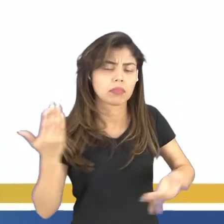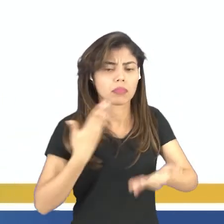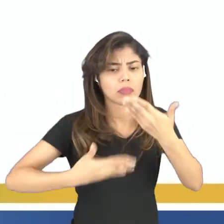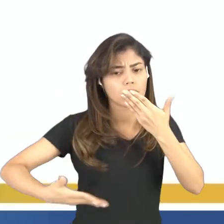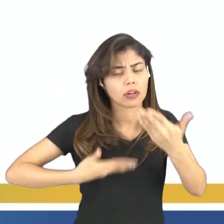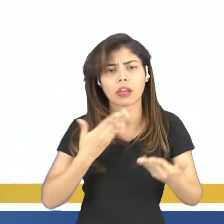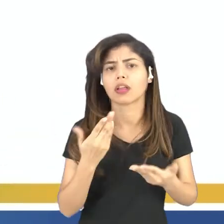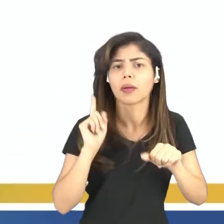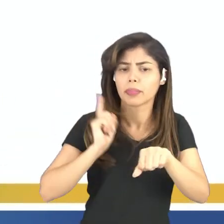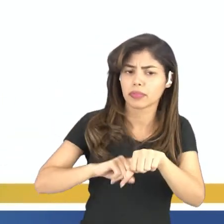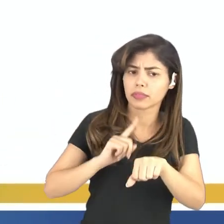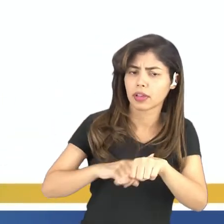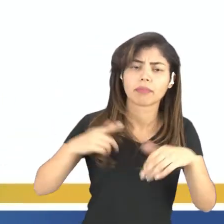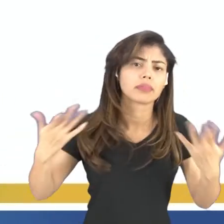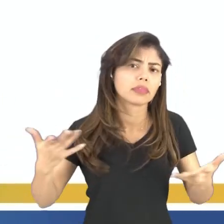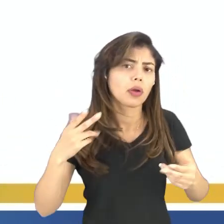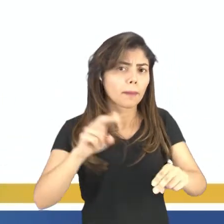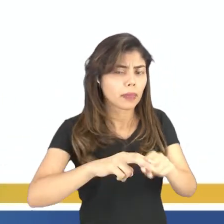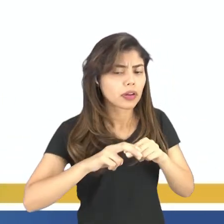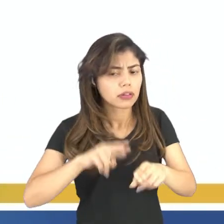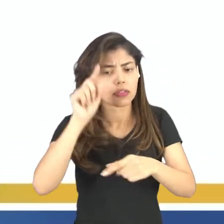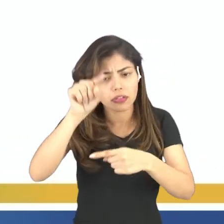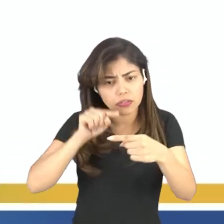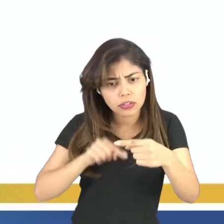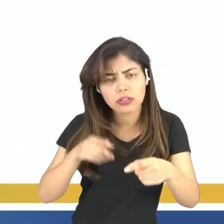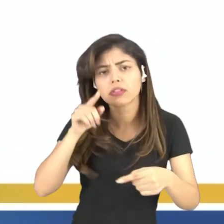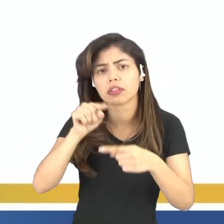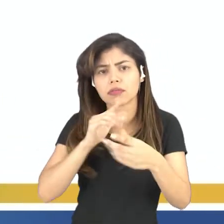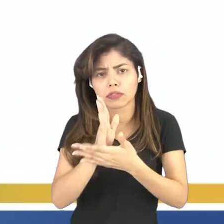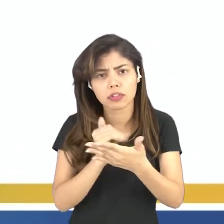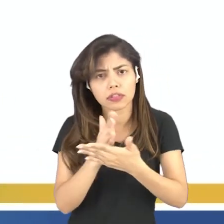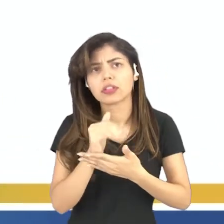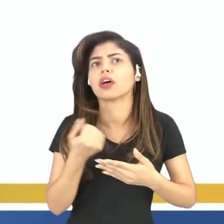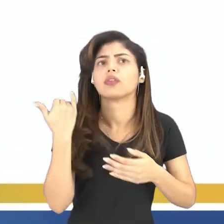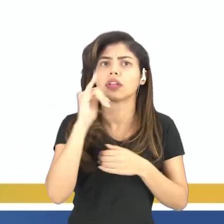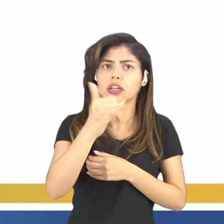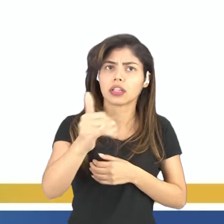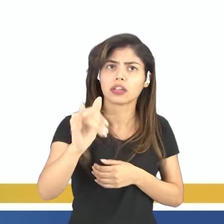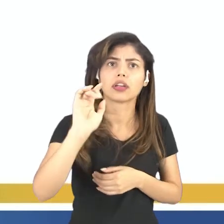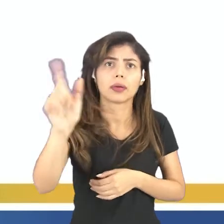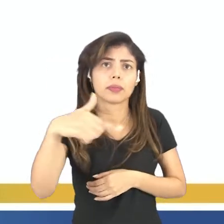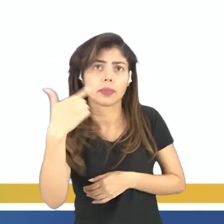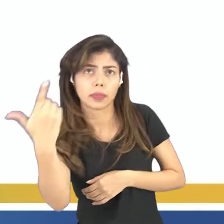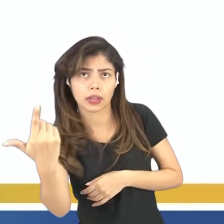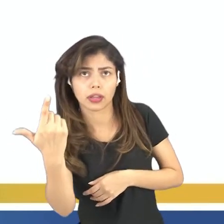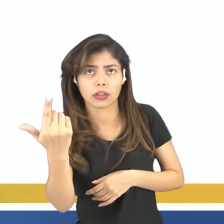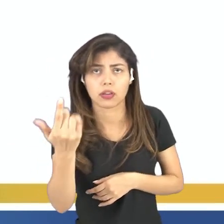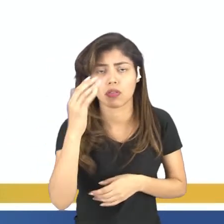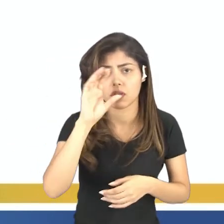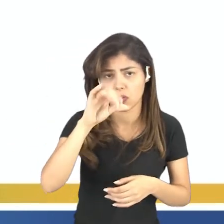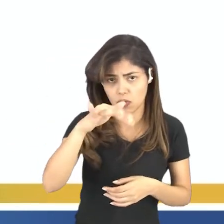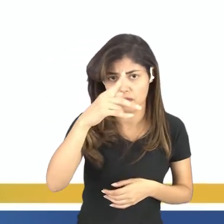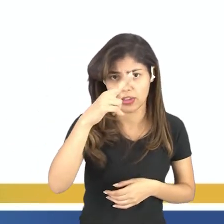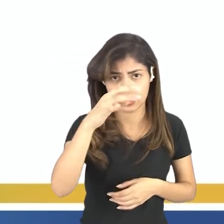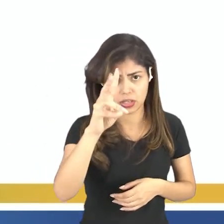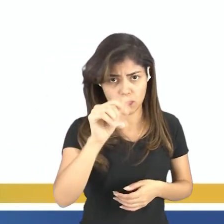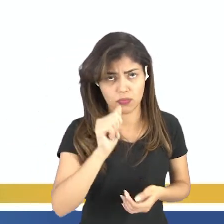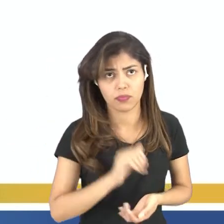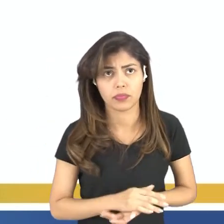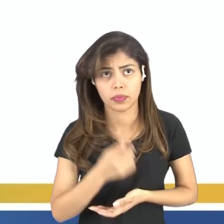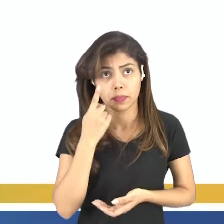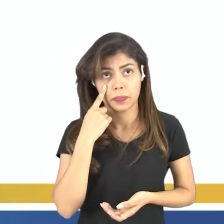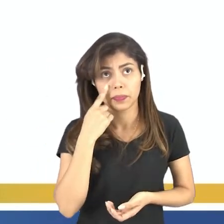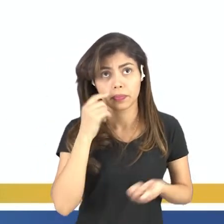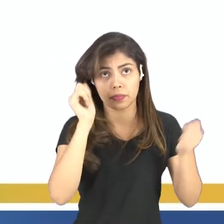por tempo, portanto, é uma divisão da quantidade de energia convertida pelo tempo de conversão. Então, vejam aí no